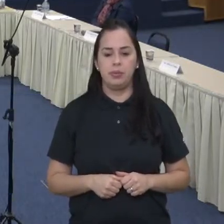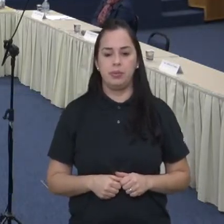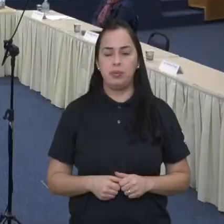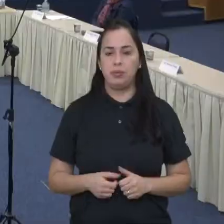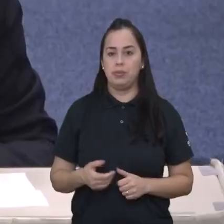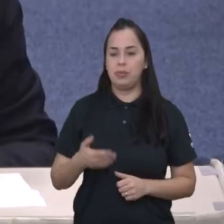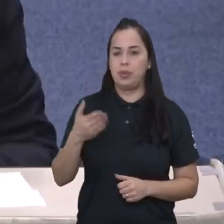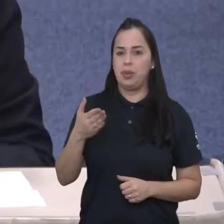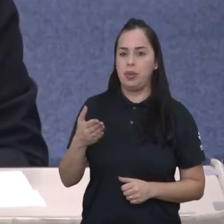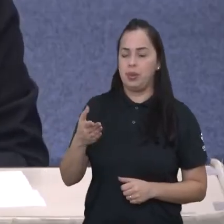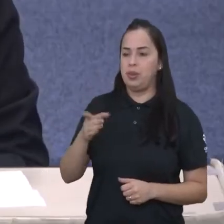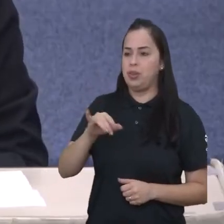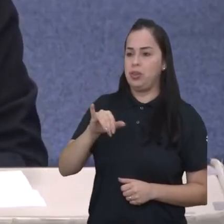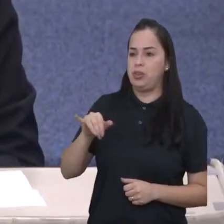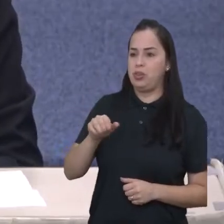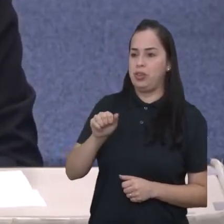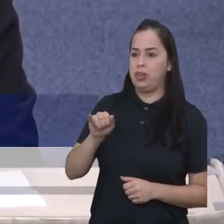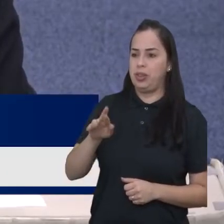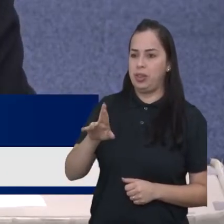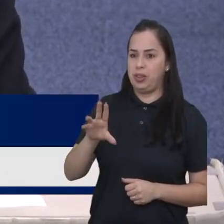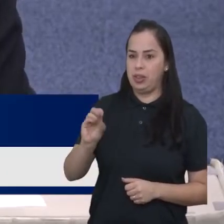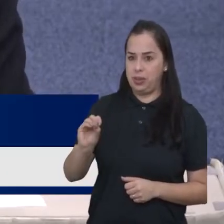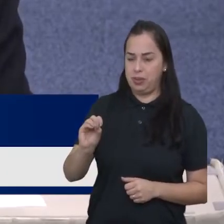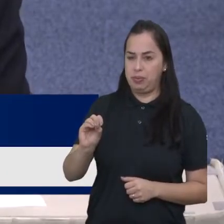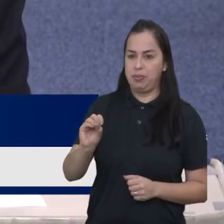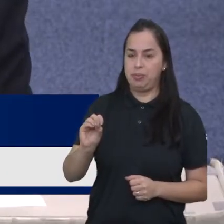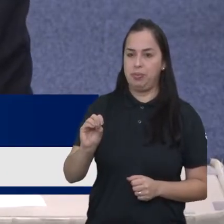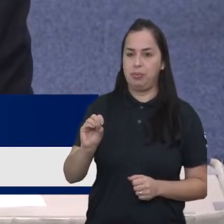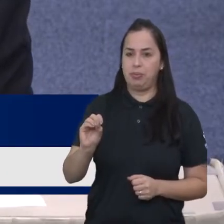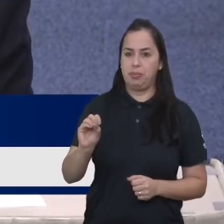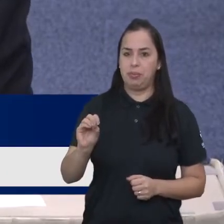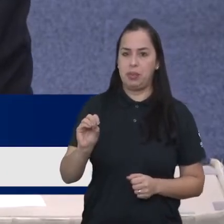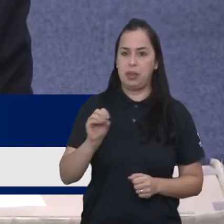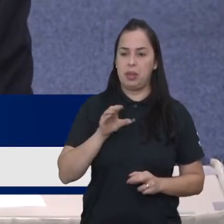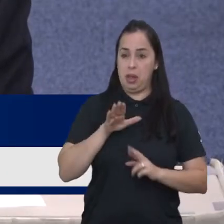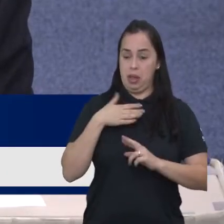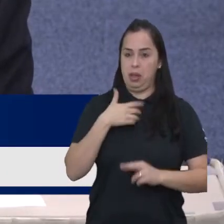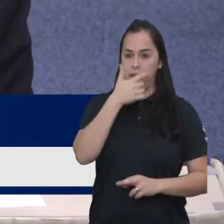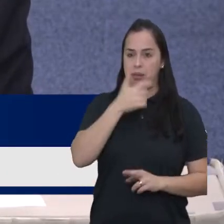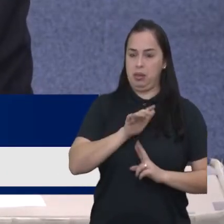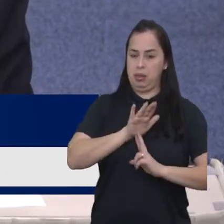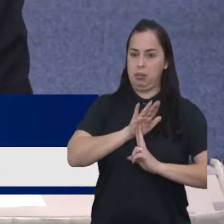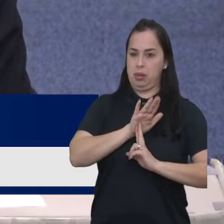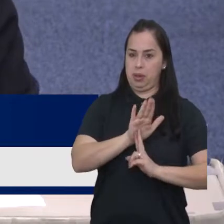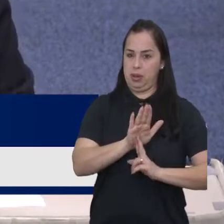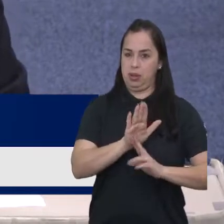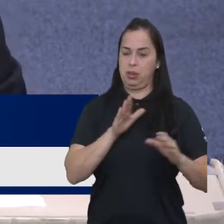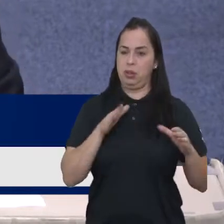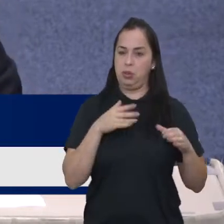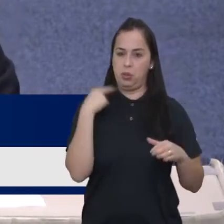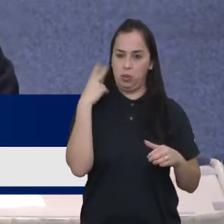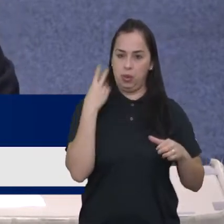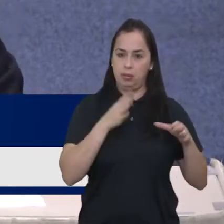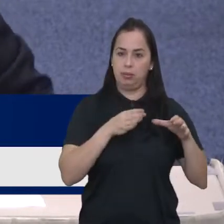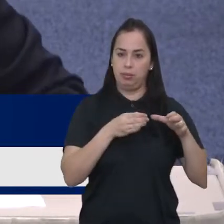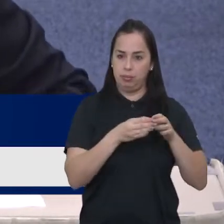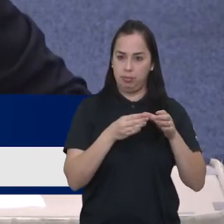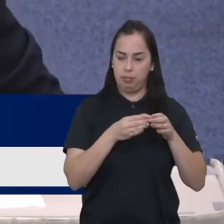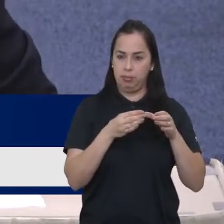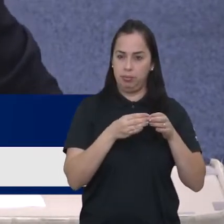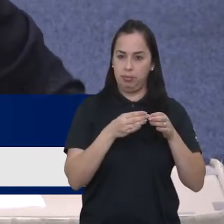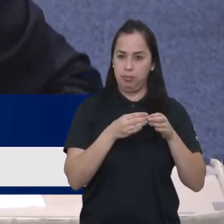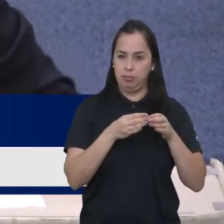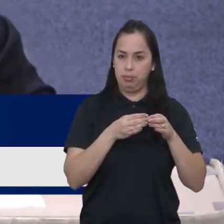Doutor Jairo, em nome aqui de todos os vereadores da comissão, da Câmara Municipal,